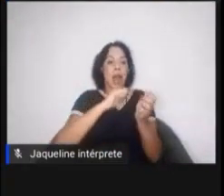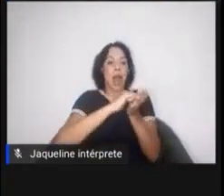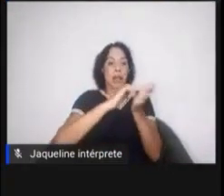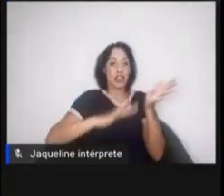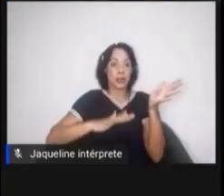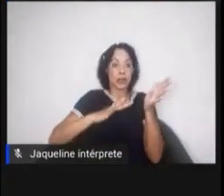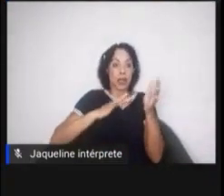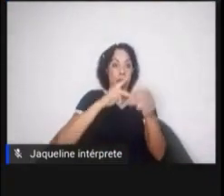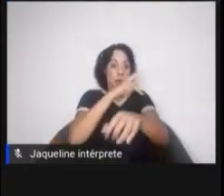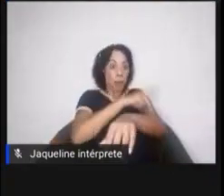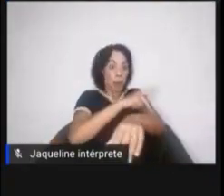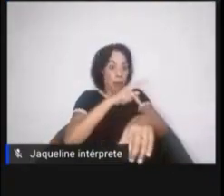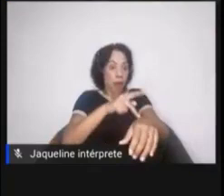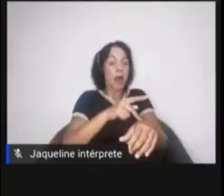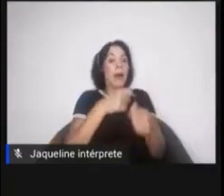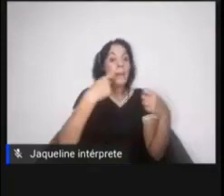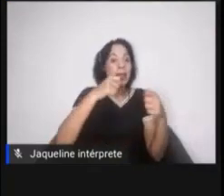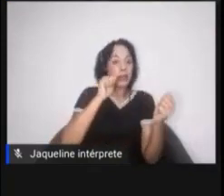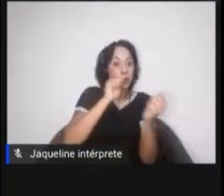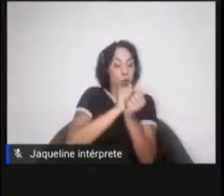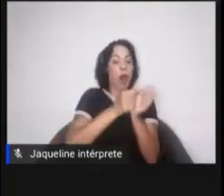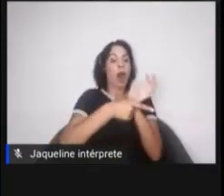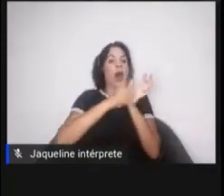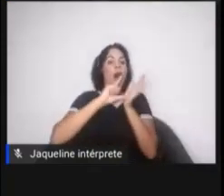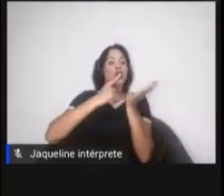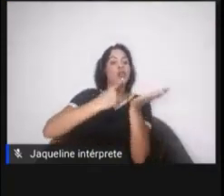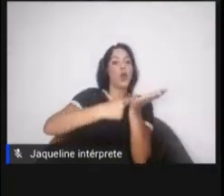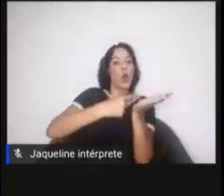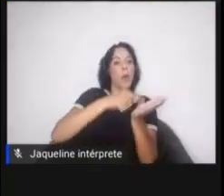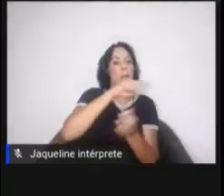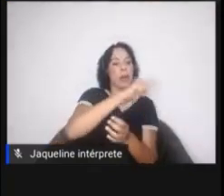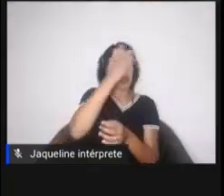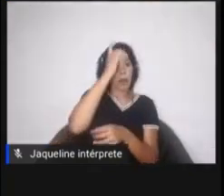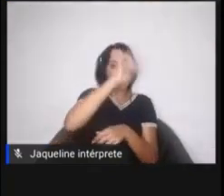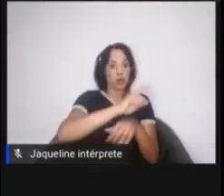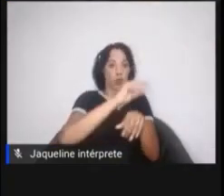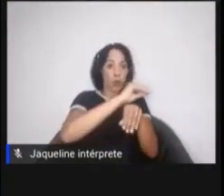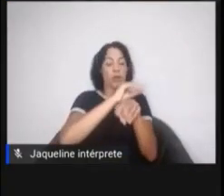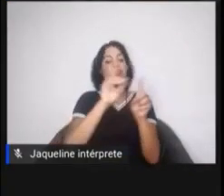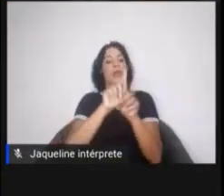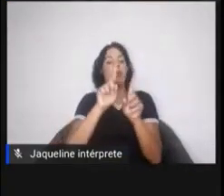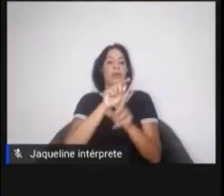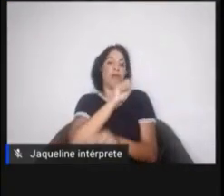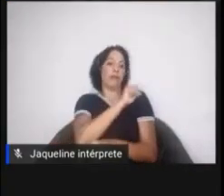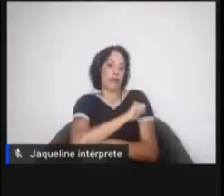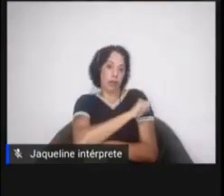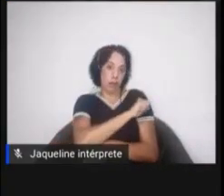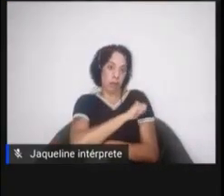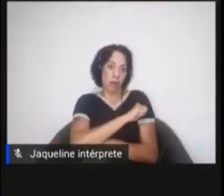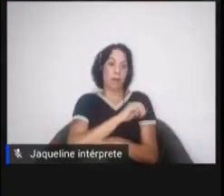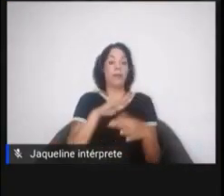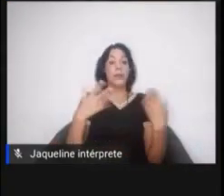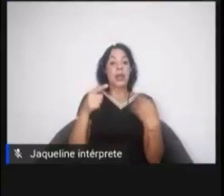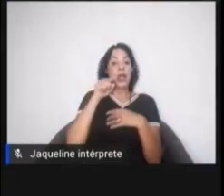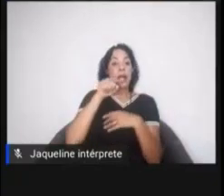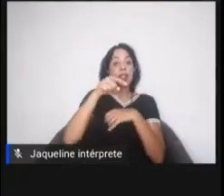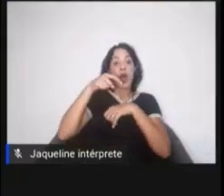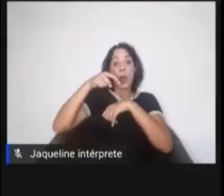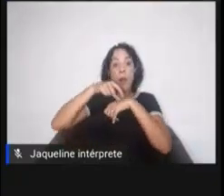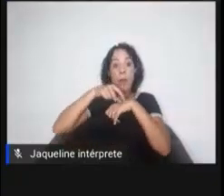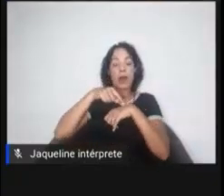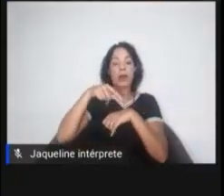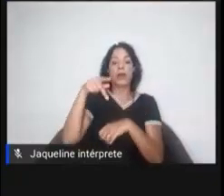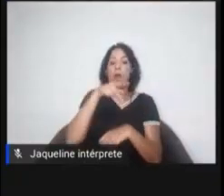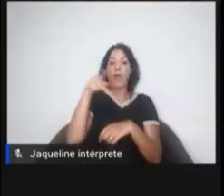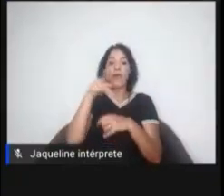previamente combinada com o cuidador ou o enfermeiro. Então, nesse momento, o professor ele vai estar junto com o cuidador,